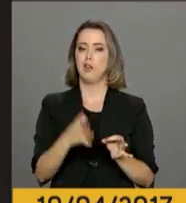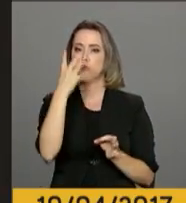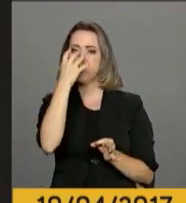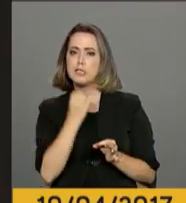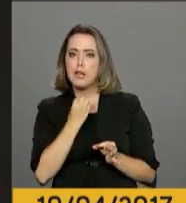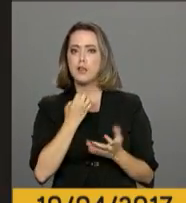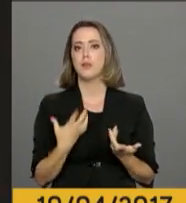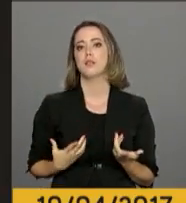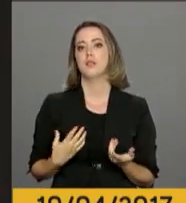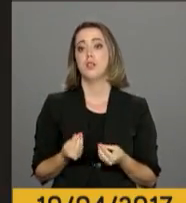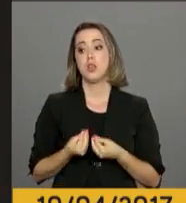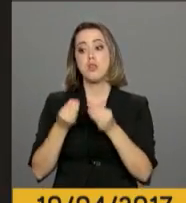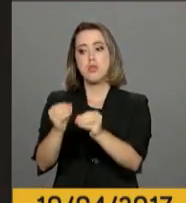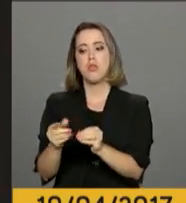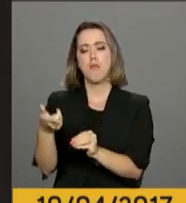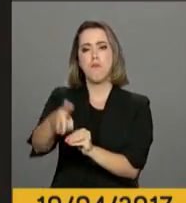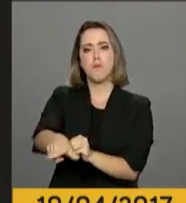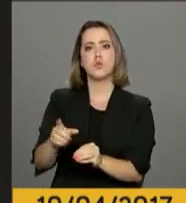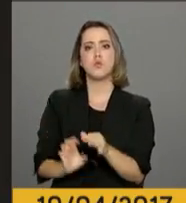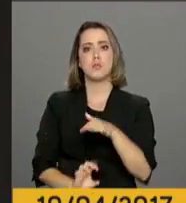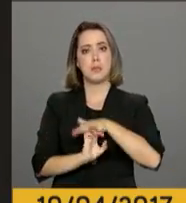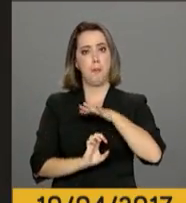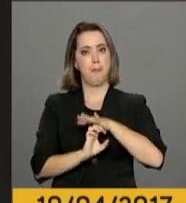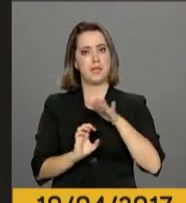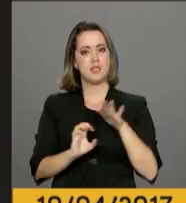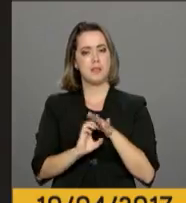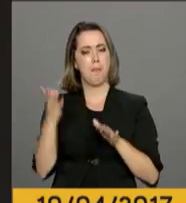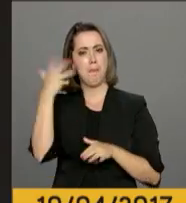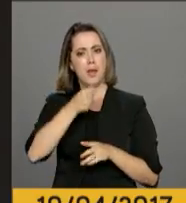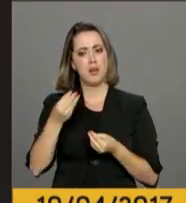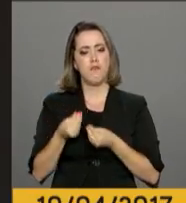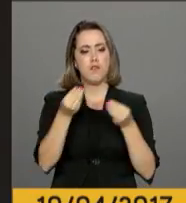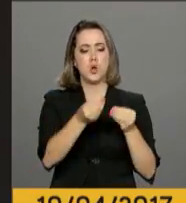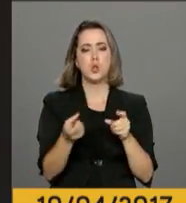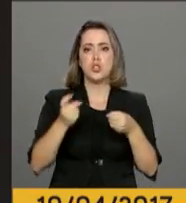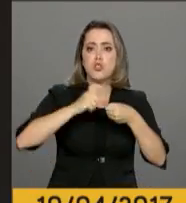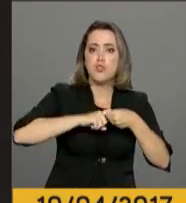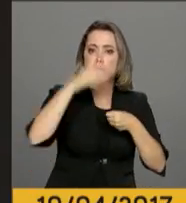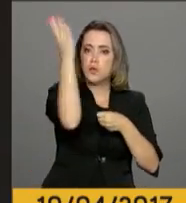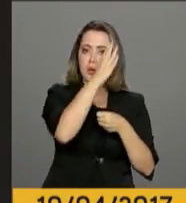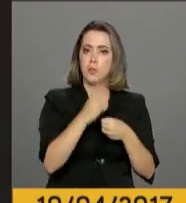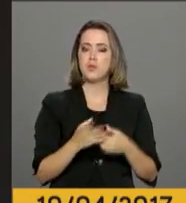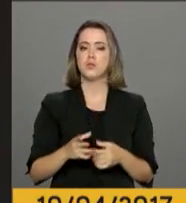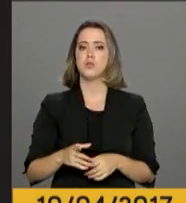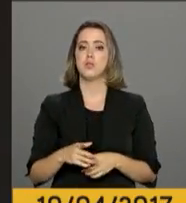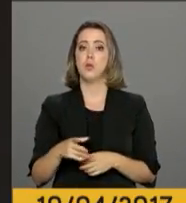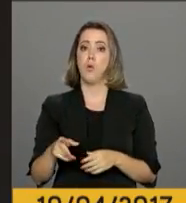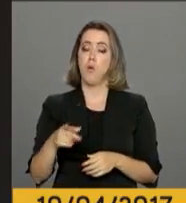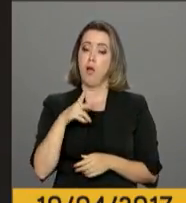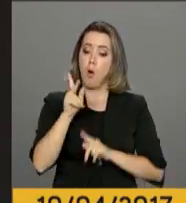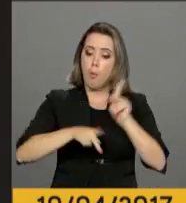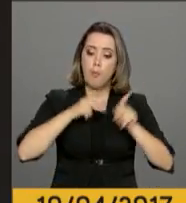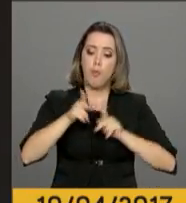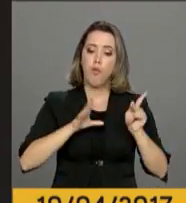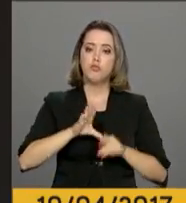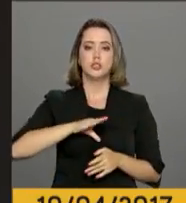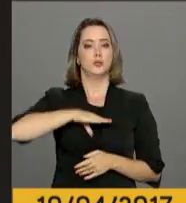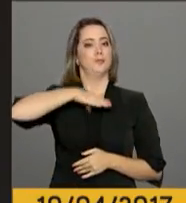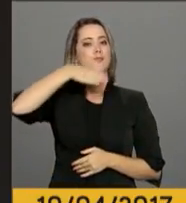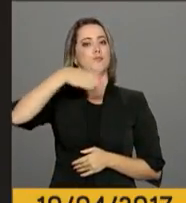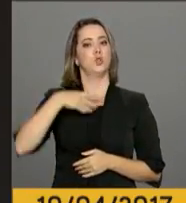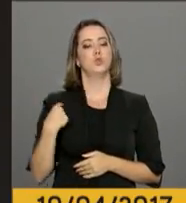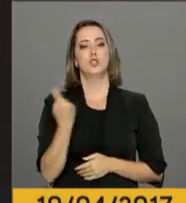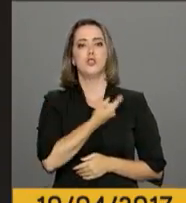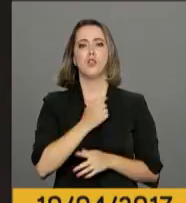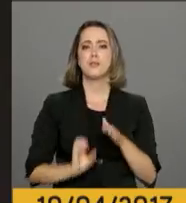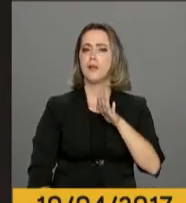seriedade, devolvemos essa grande empresa ao Brasil. Devolvemos ao povo o orgulho de uma das nossas maiores